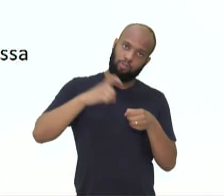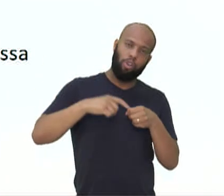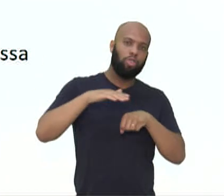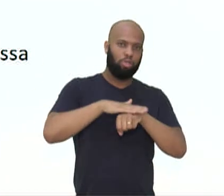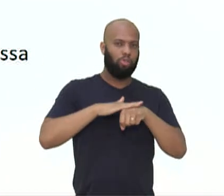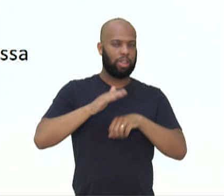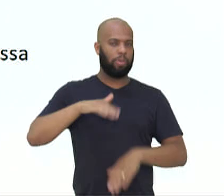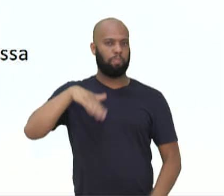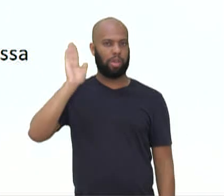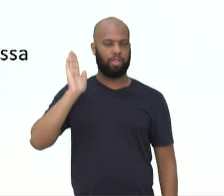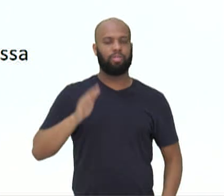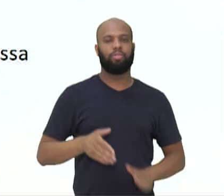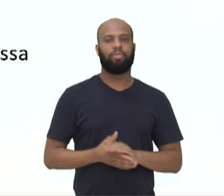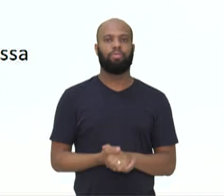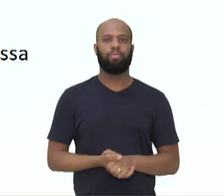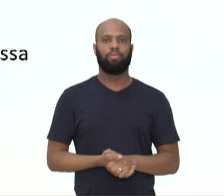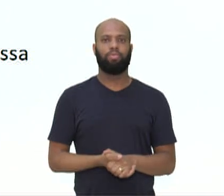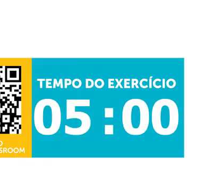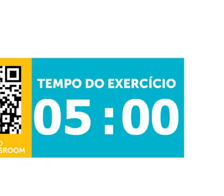mais um pouquinho.